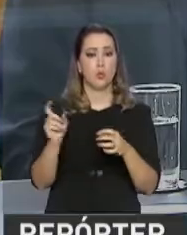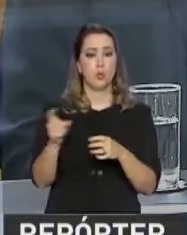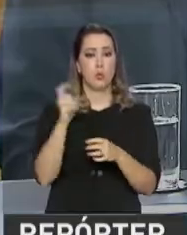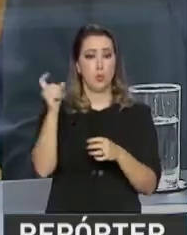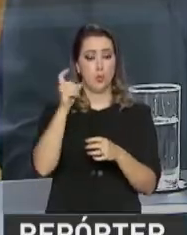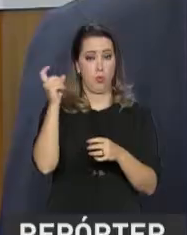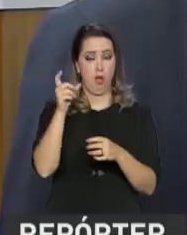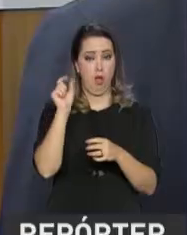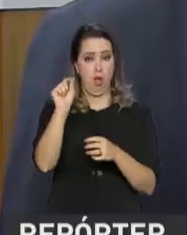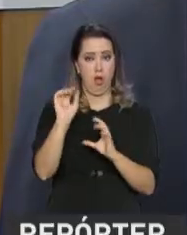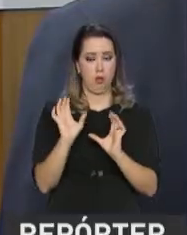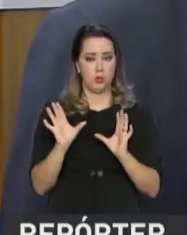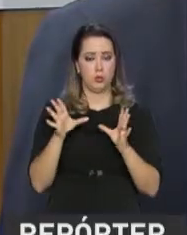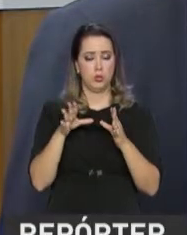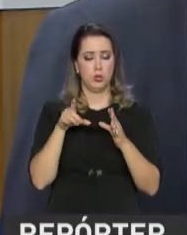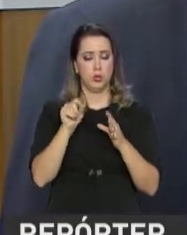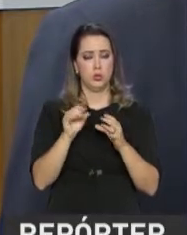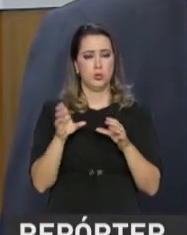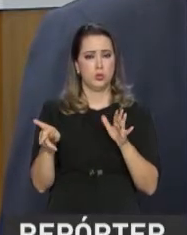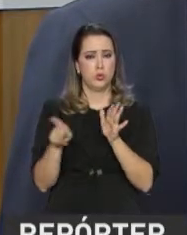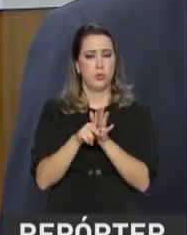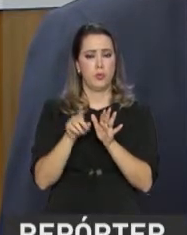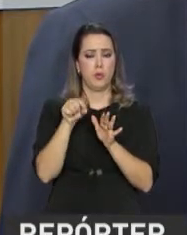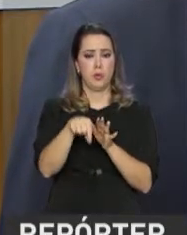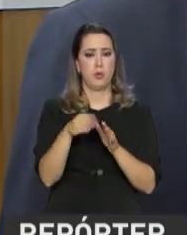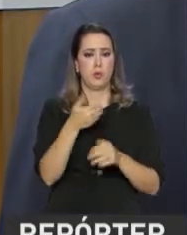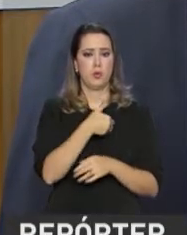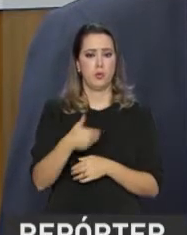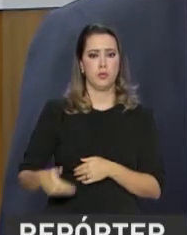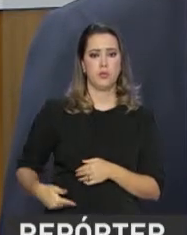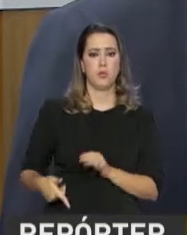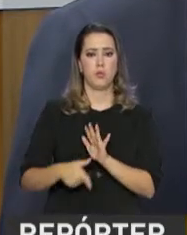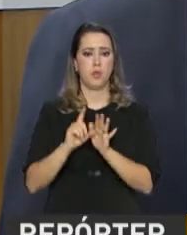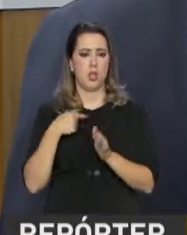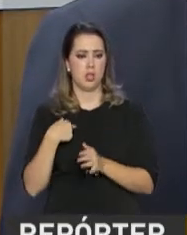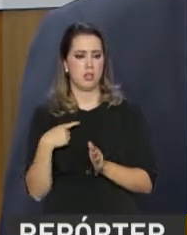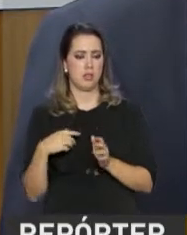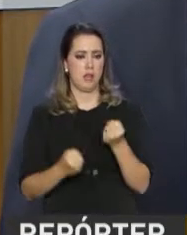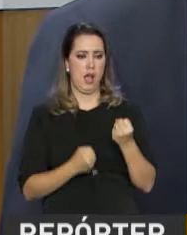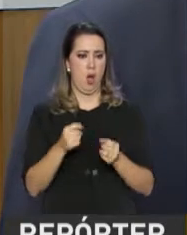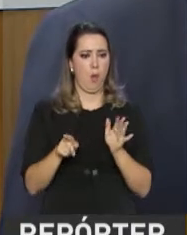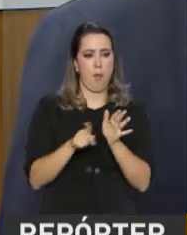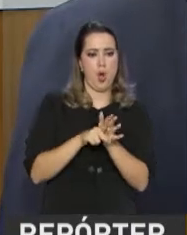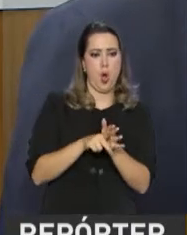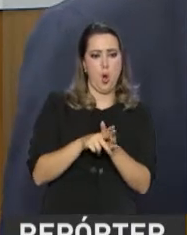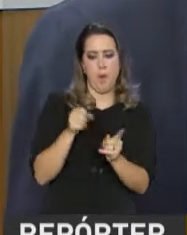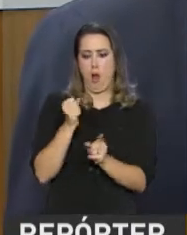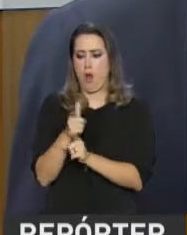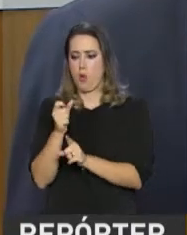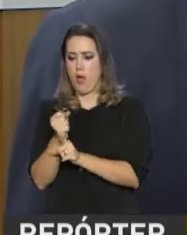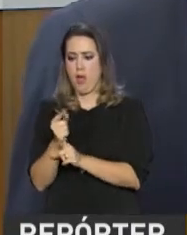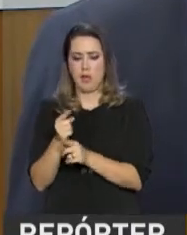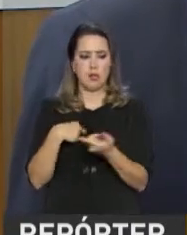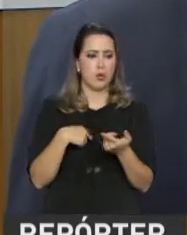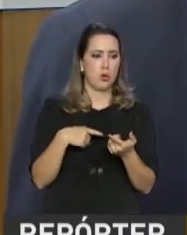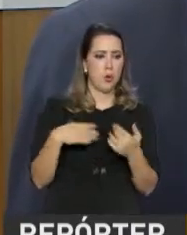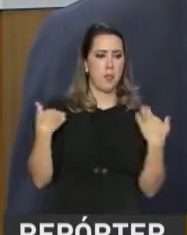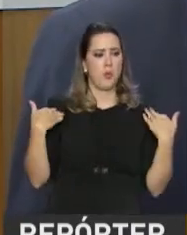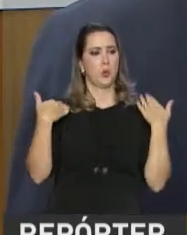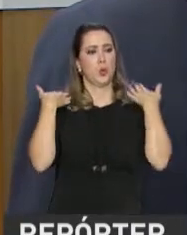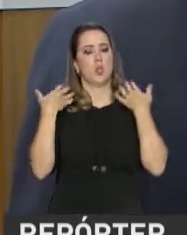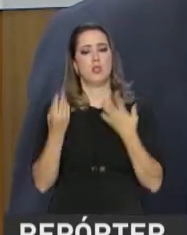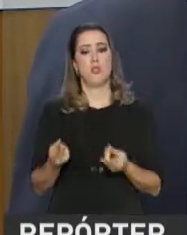dos ministérios. Antes nós tínhamos carros próprios, tínhamos carros alugados, motorista, despesa de manutenção. O conjunto